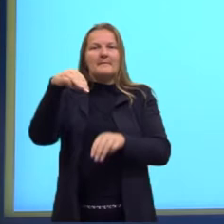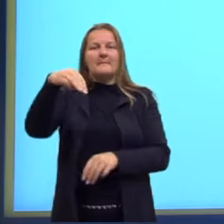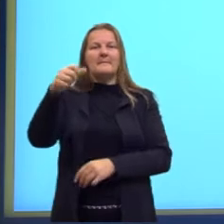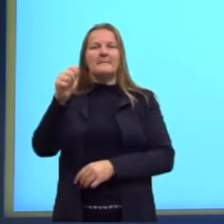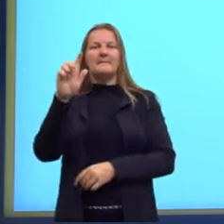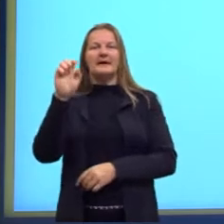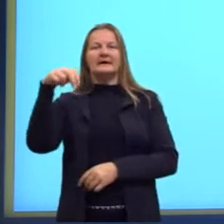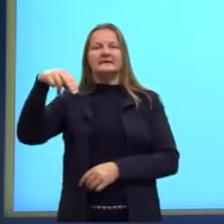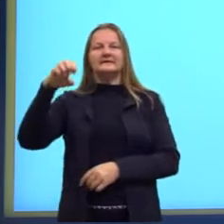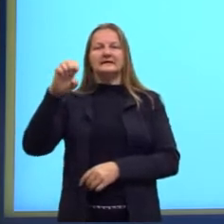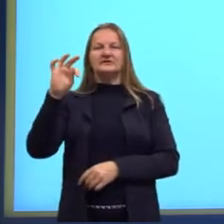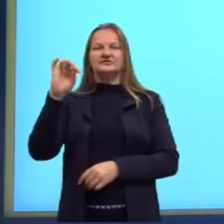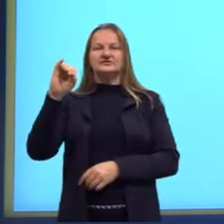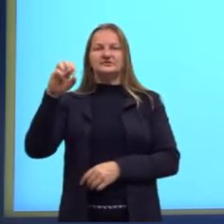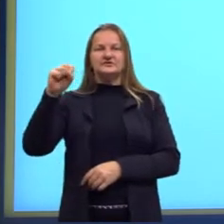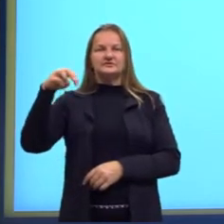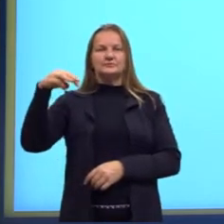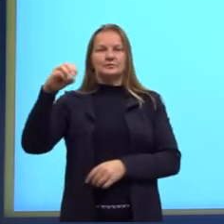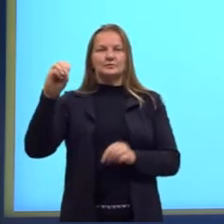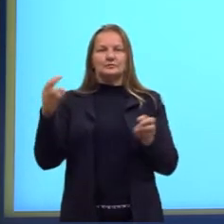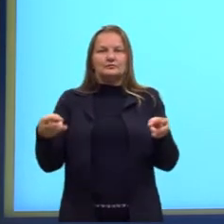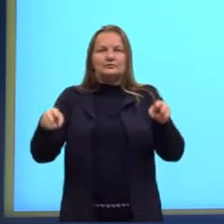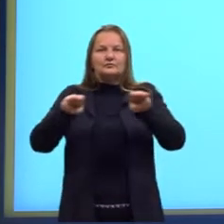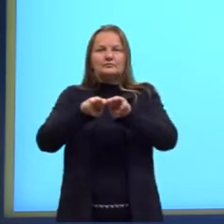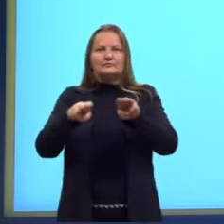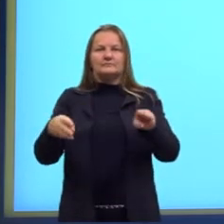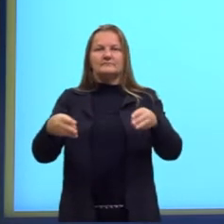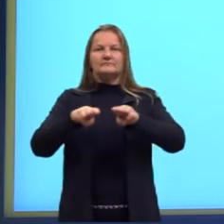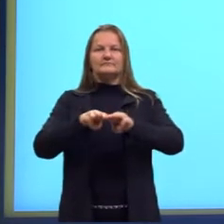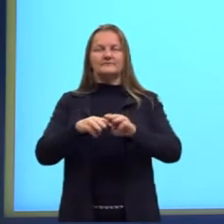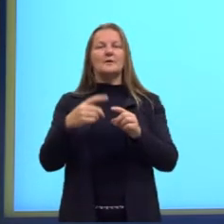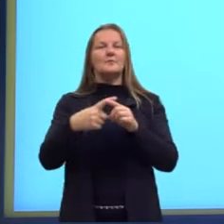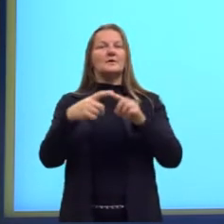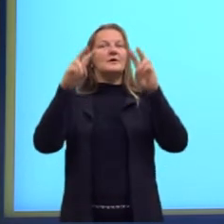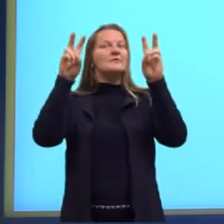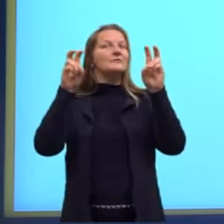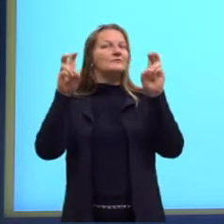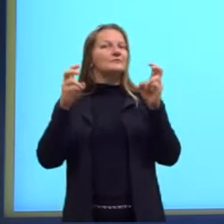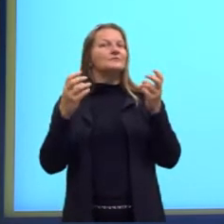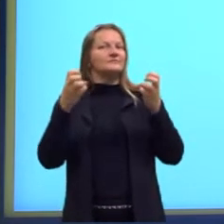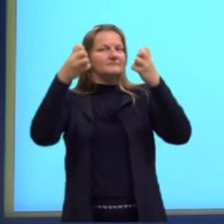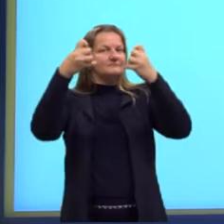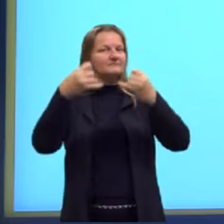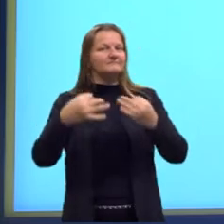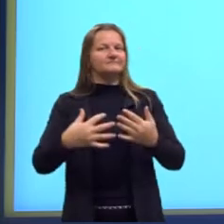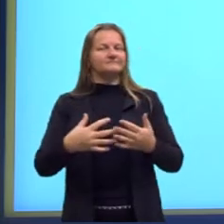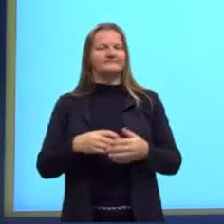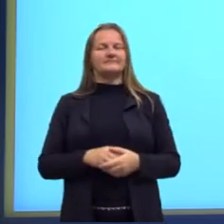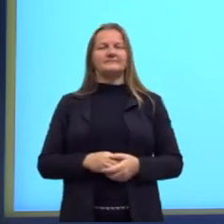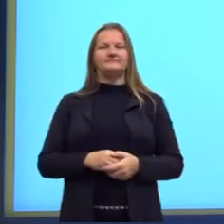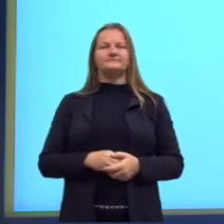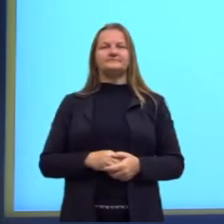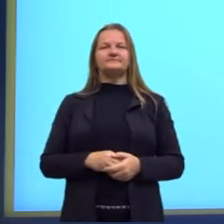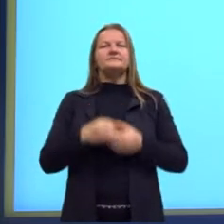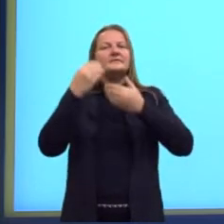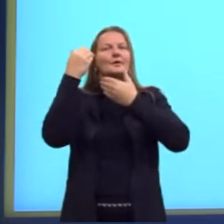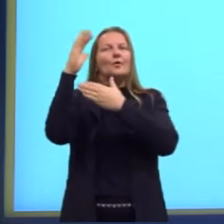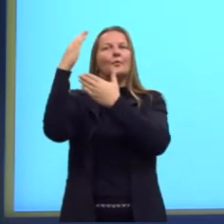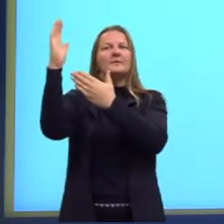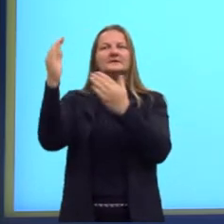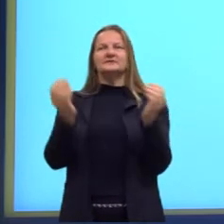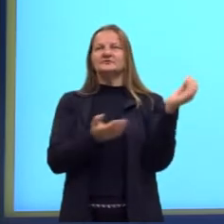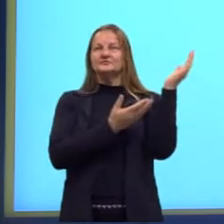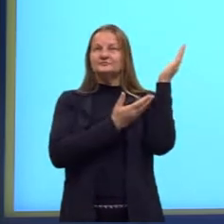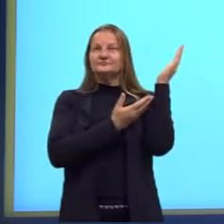então com magnetismo certo a gente vai conversar sobre esse termo em específico Em sua homenagem